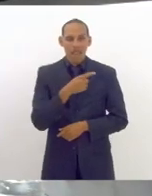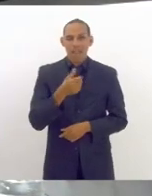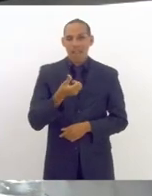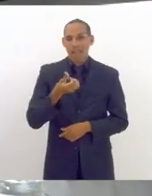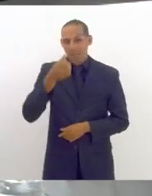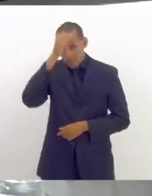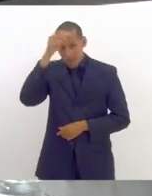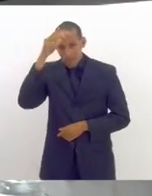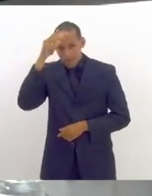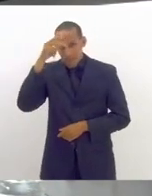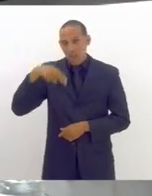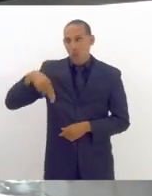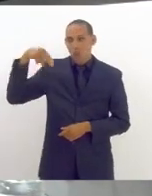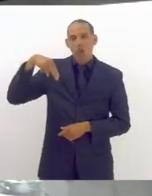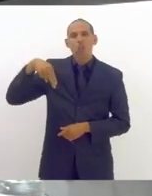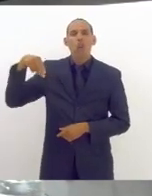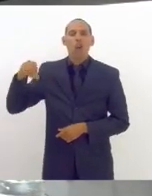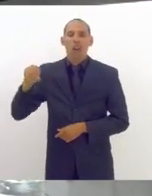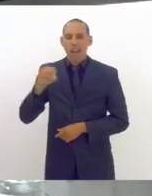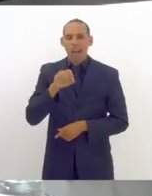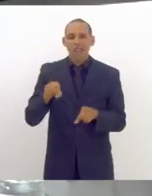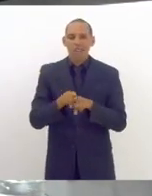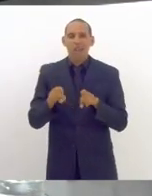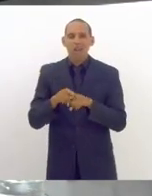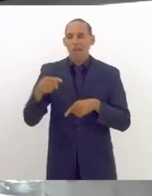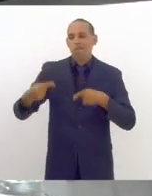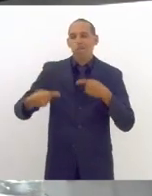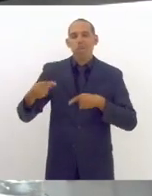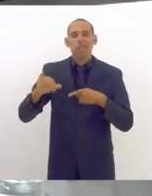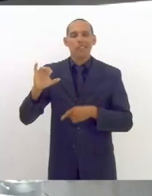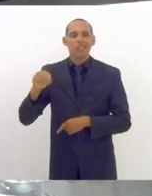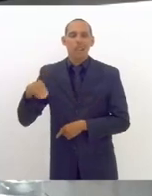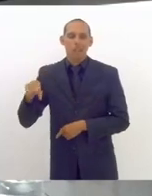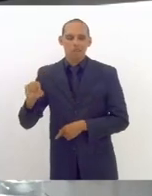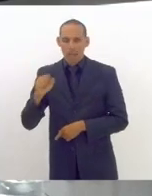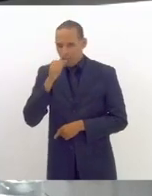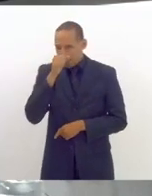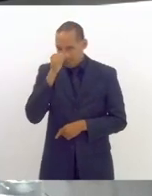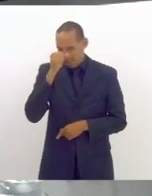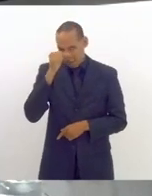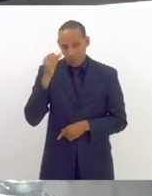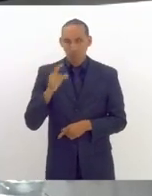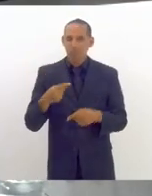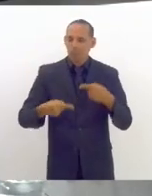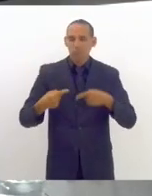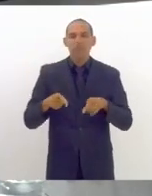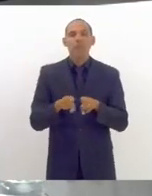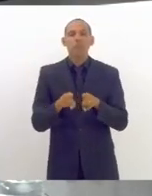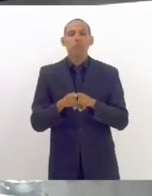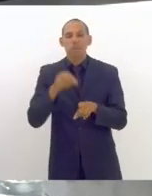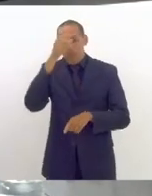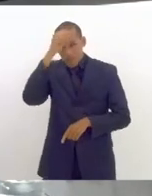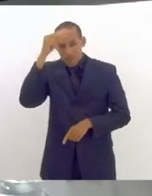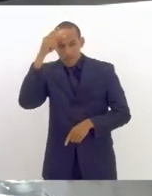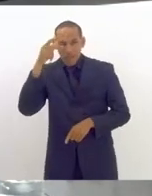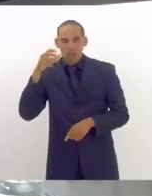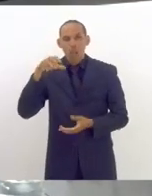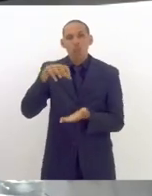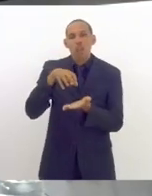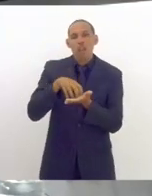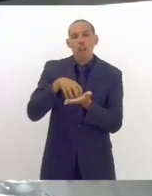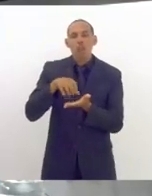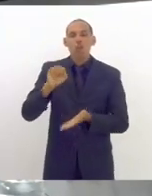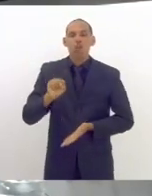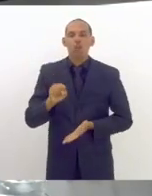Noroeste para discutir a questão da queda do ICMS com o governador levamos também os prefeitos do Centro Sul